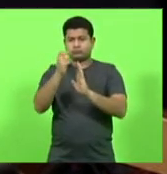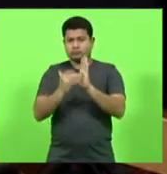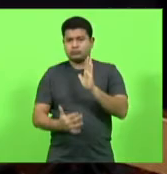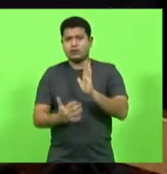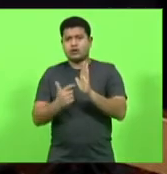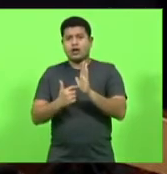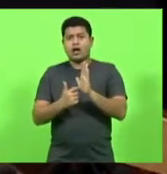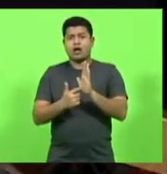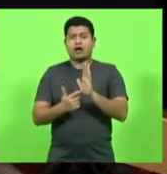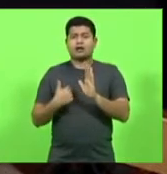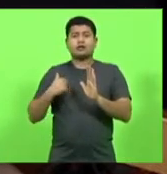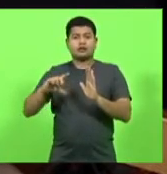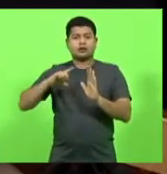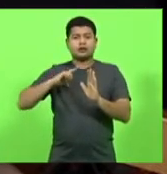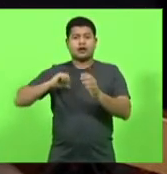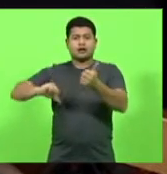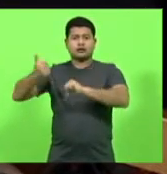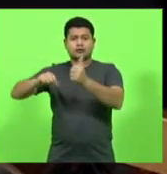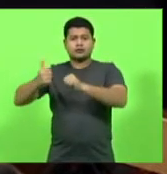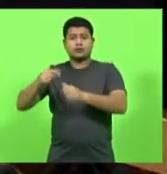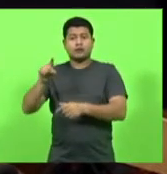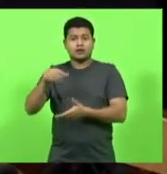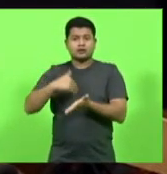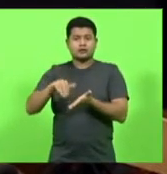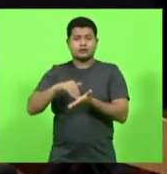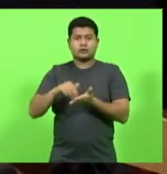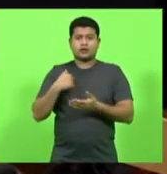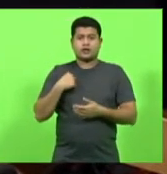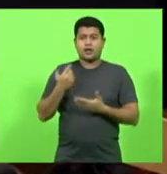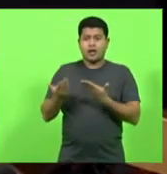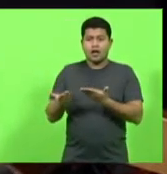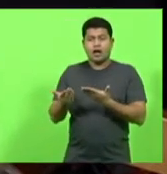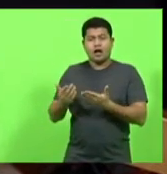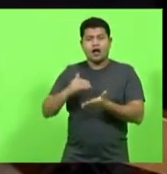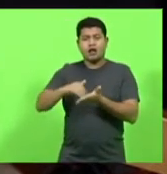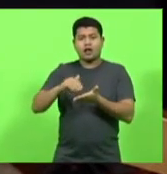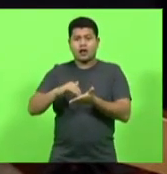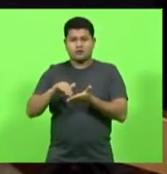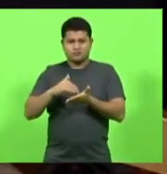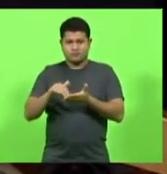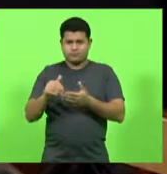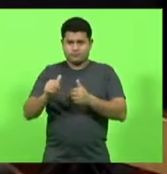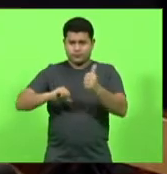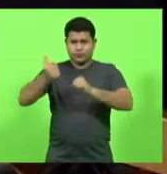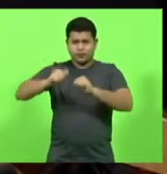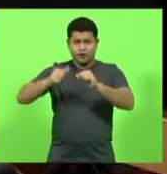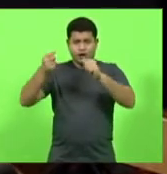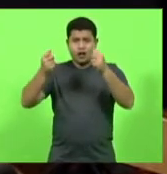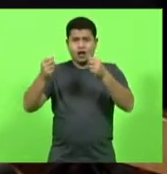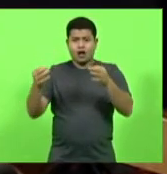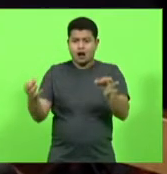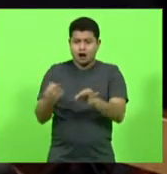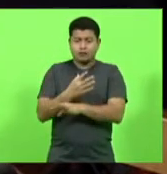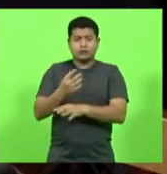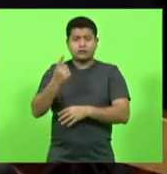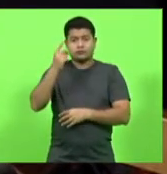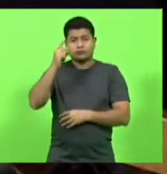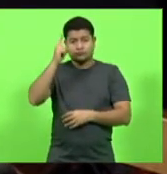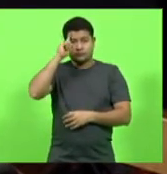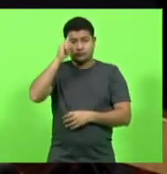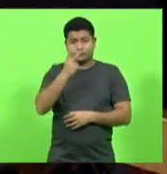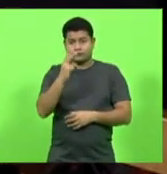na secretaria e ele prevê que essa análise concluída de 20 a 30 dias, tendo com esse